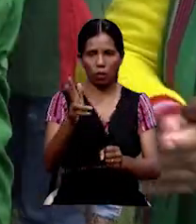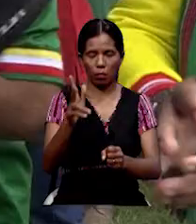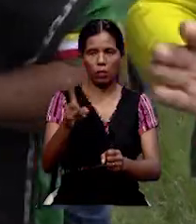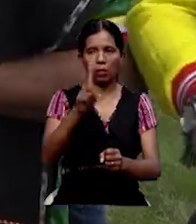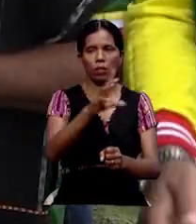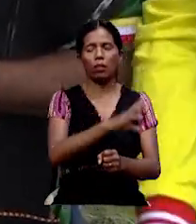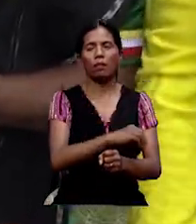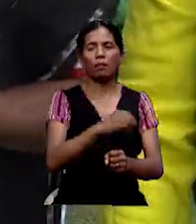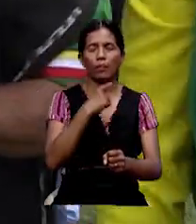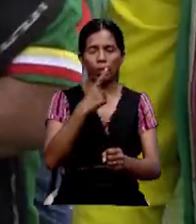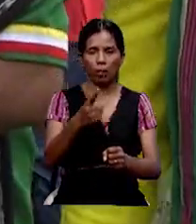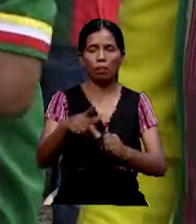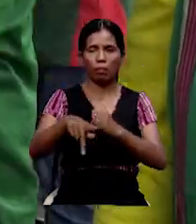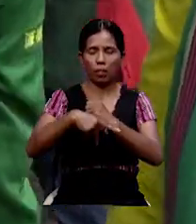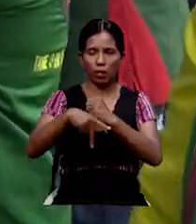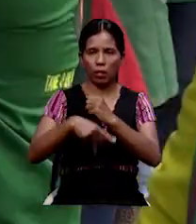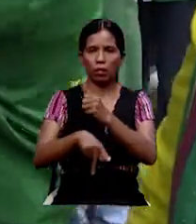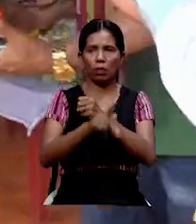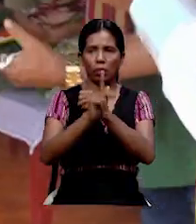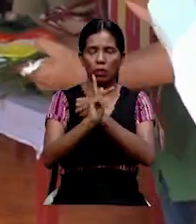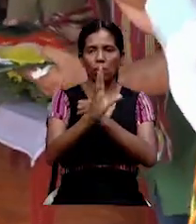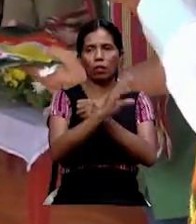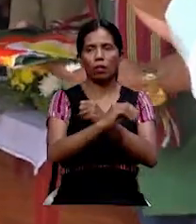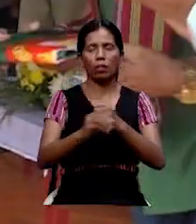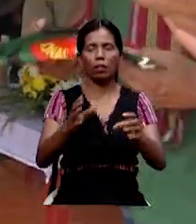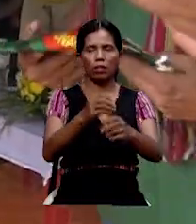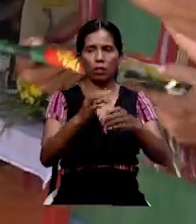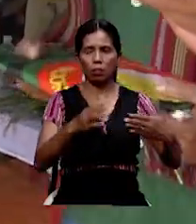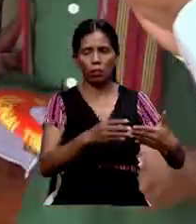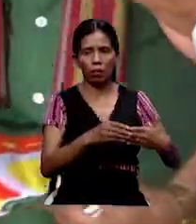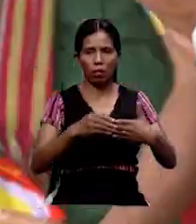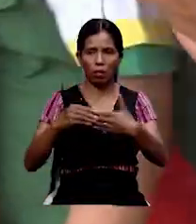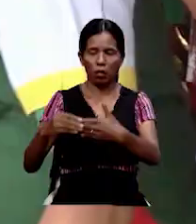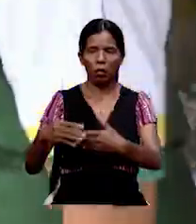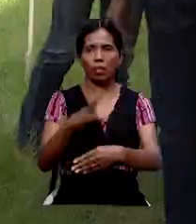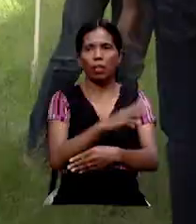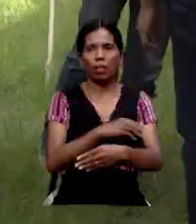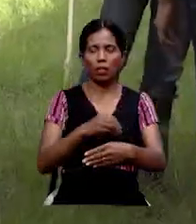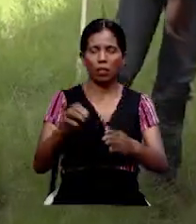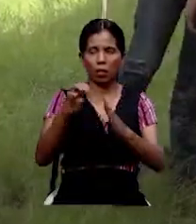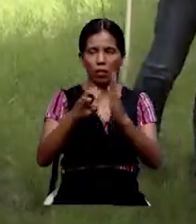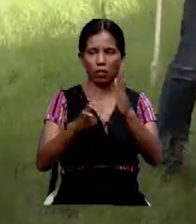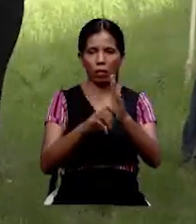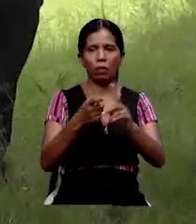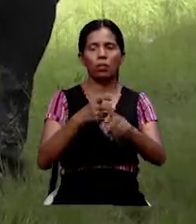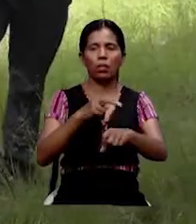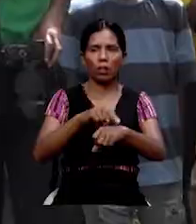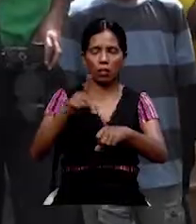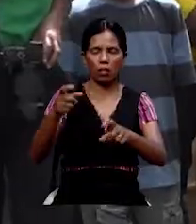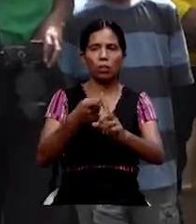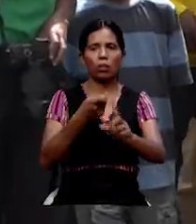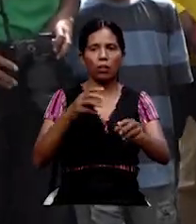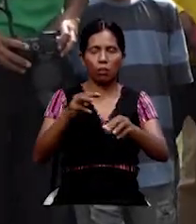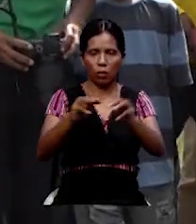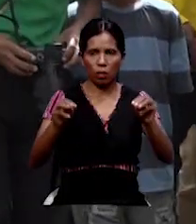Komisau estrutura Partido Kunto postu laklubar, simu lider supremo no lider masimu estrutura husi nasional no munisipiu,